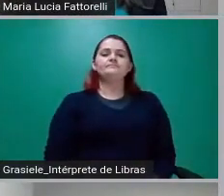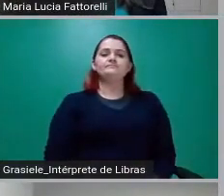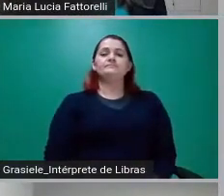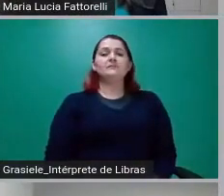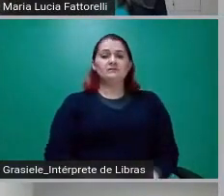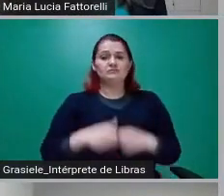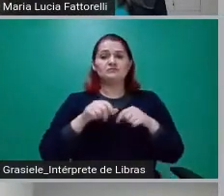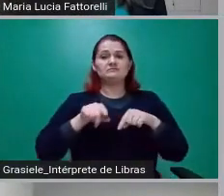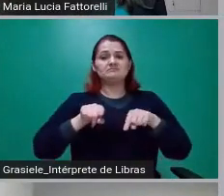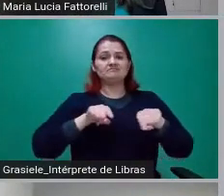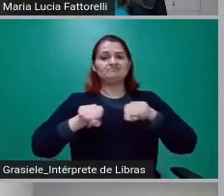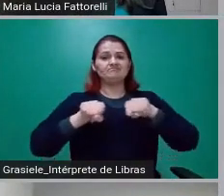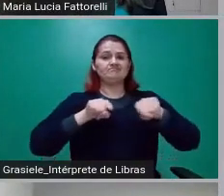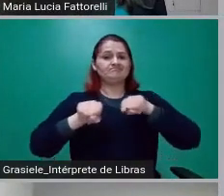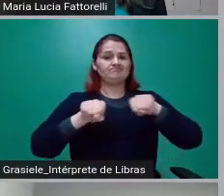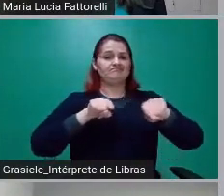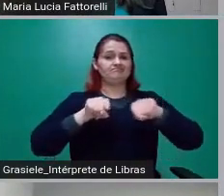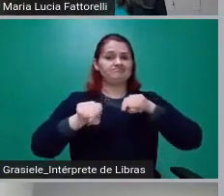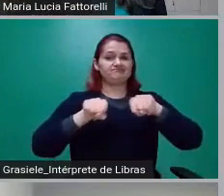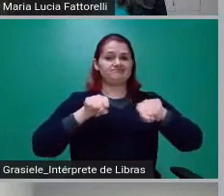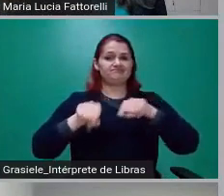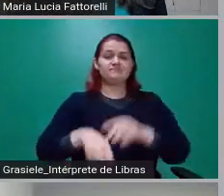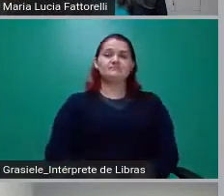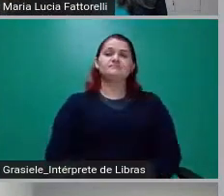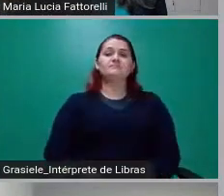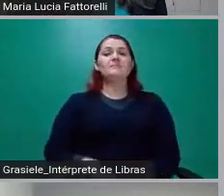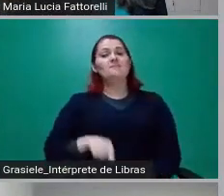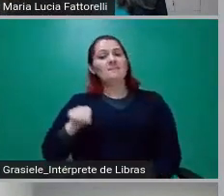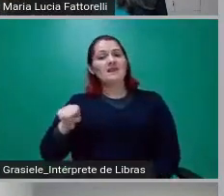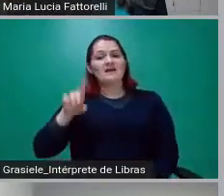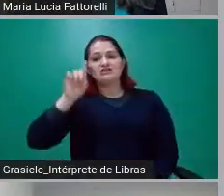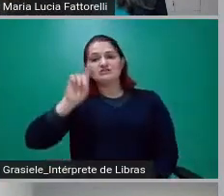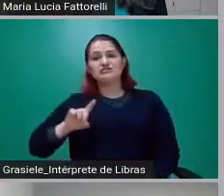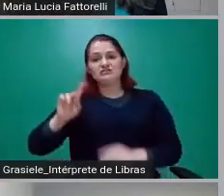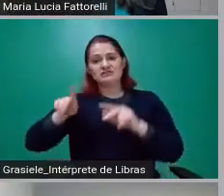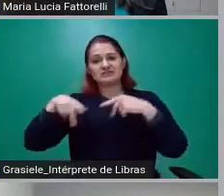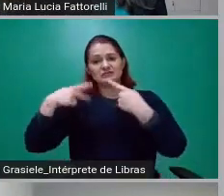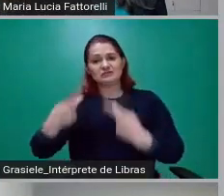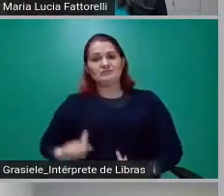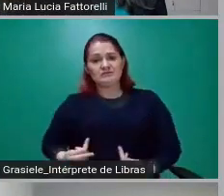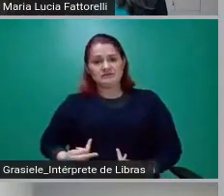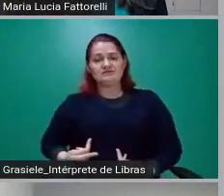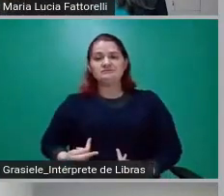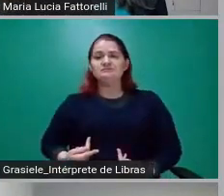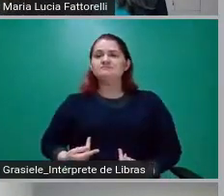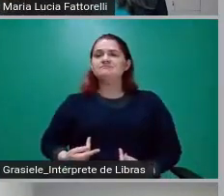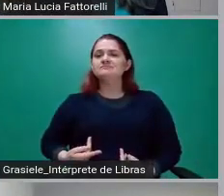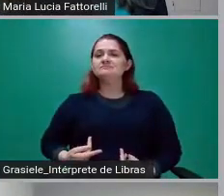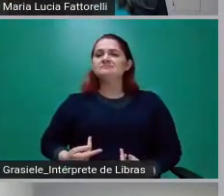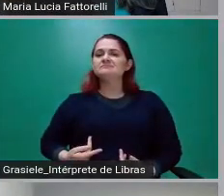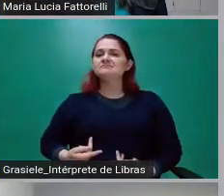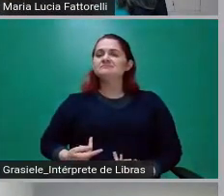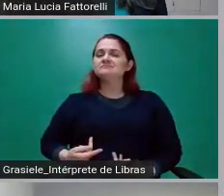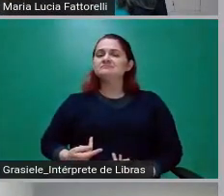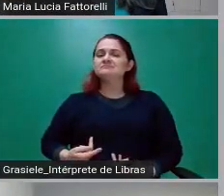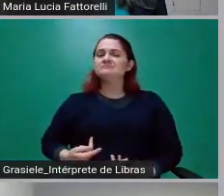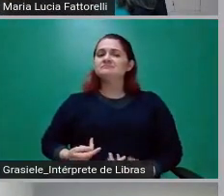a força dos direitos humanos eu simbolizaria, ou melhor,